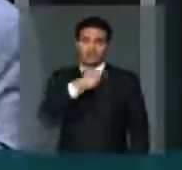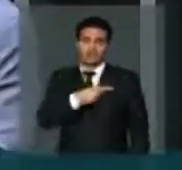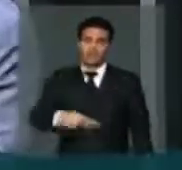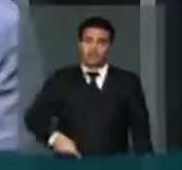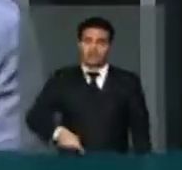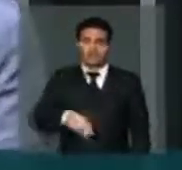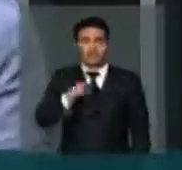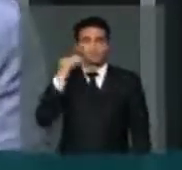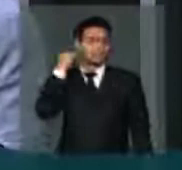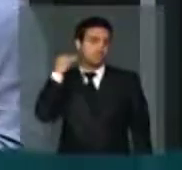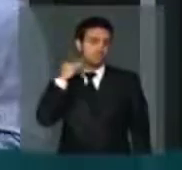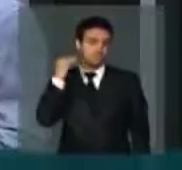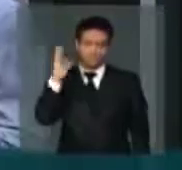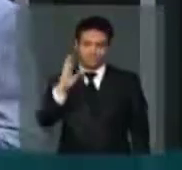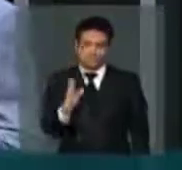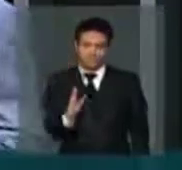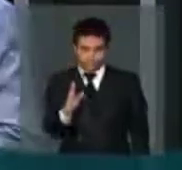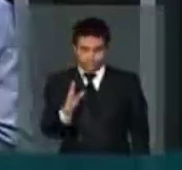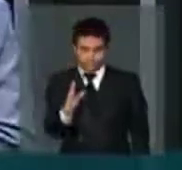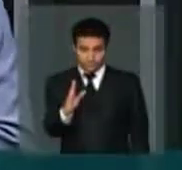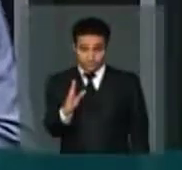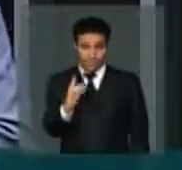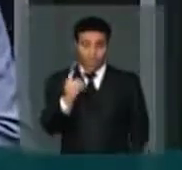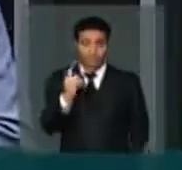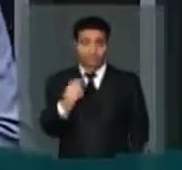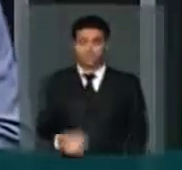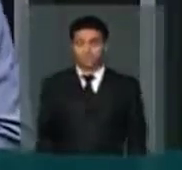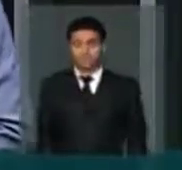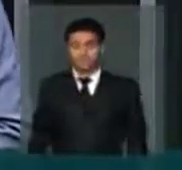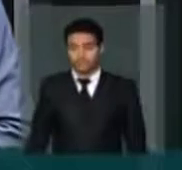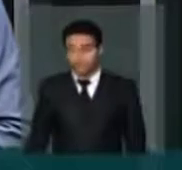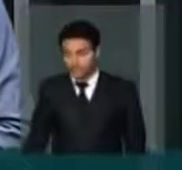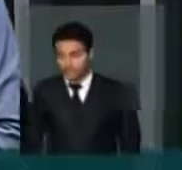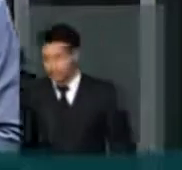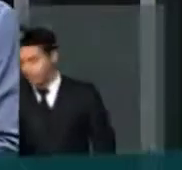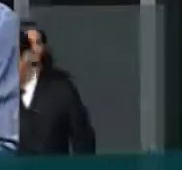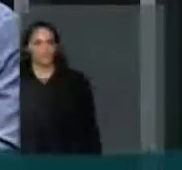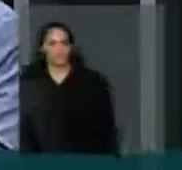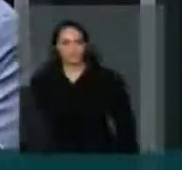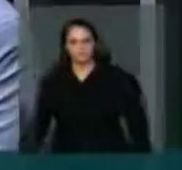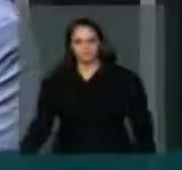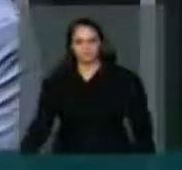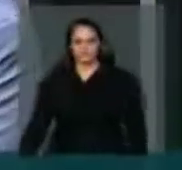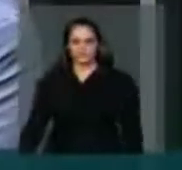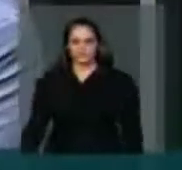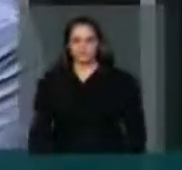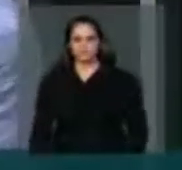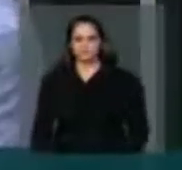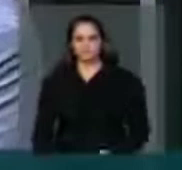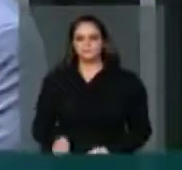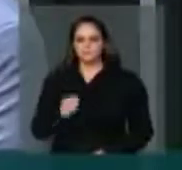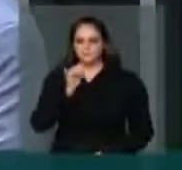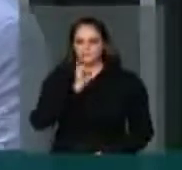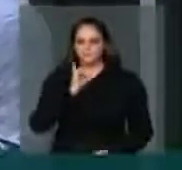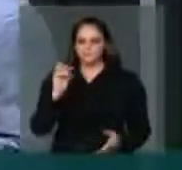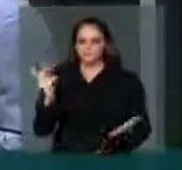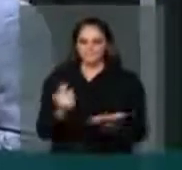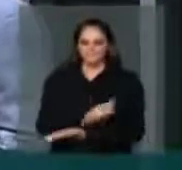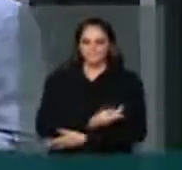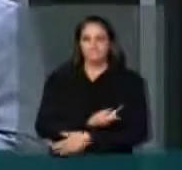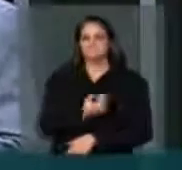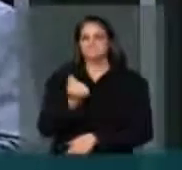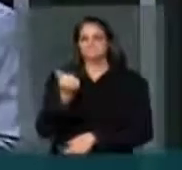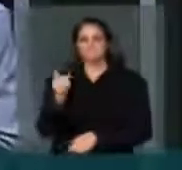Brasil. Um desses escândalos foi o que tratou do empréstimo que